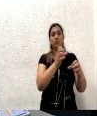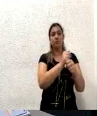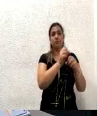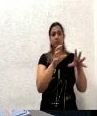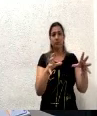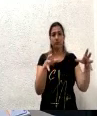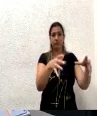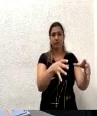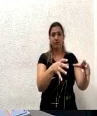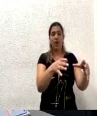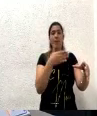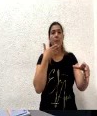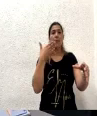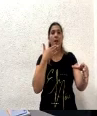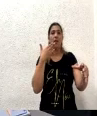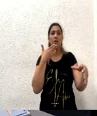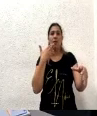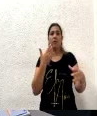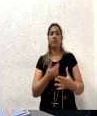para o município.